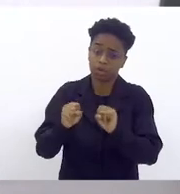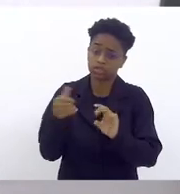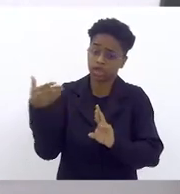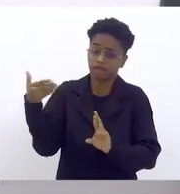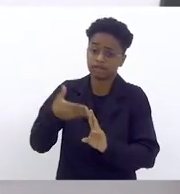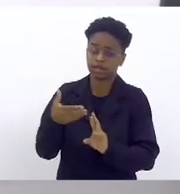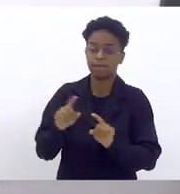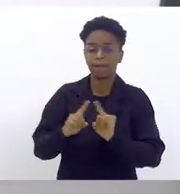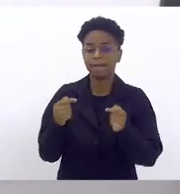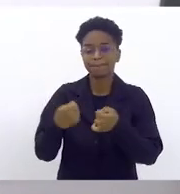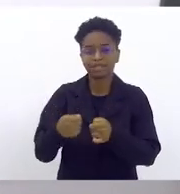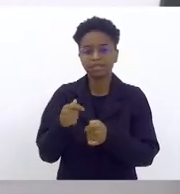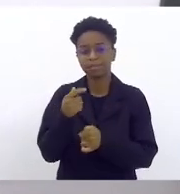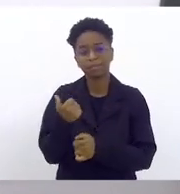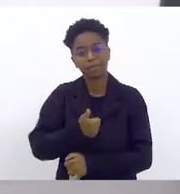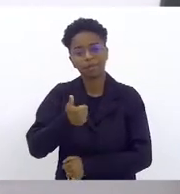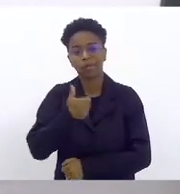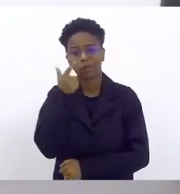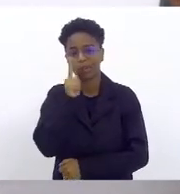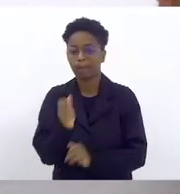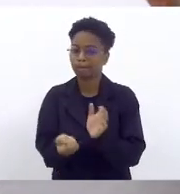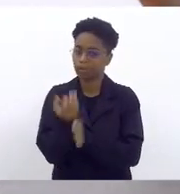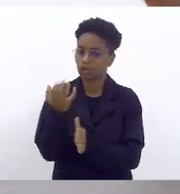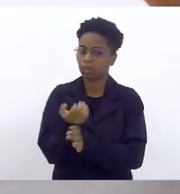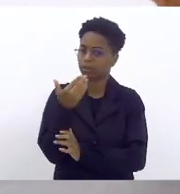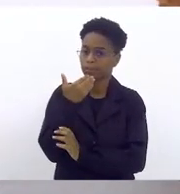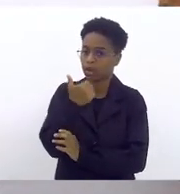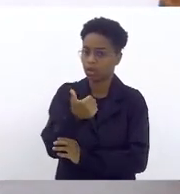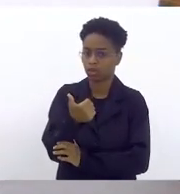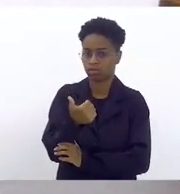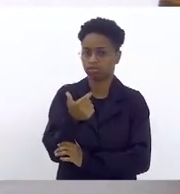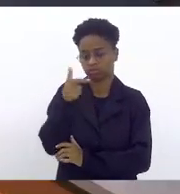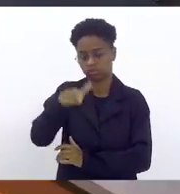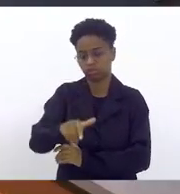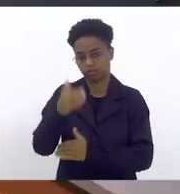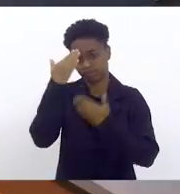recuperar essa capacidade produtiva Muito obrigado